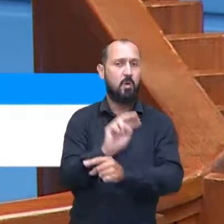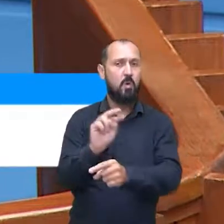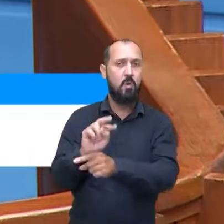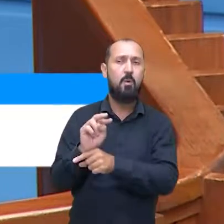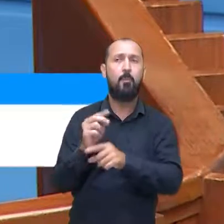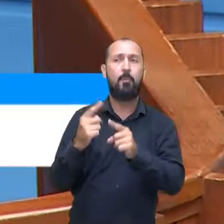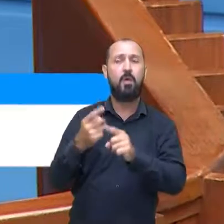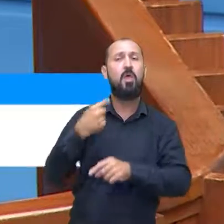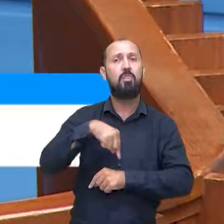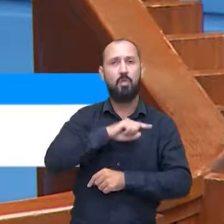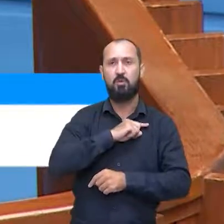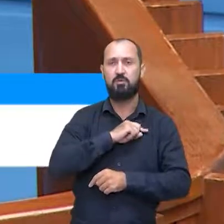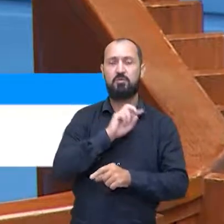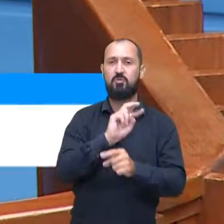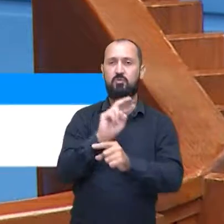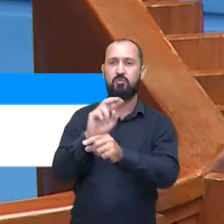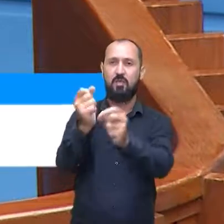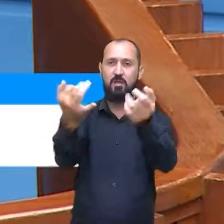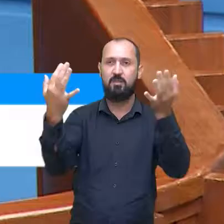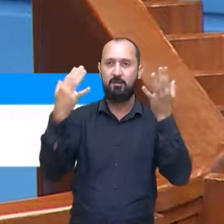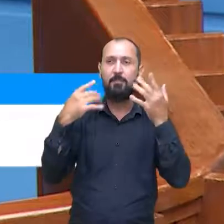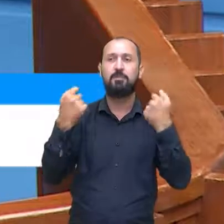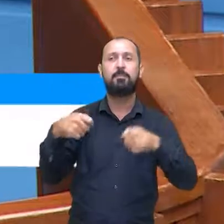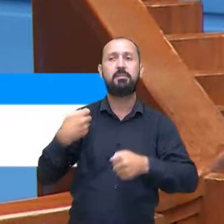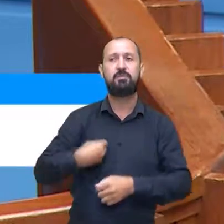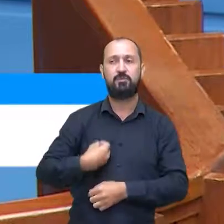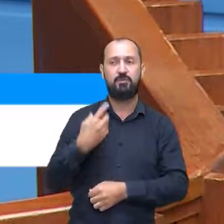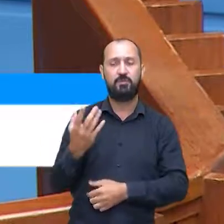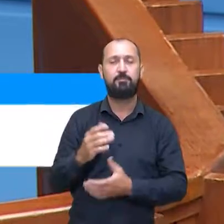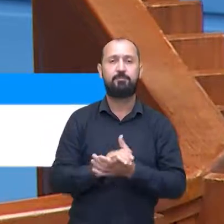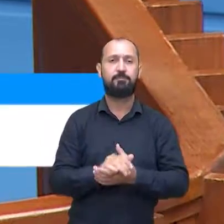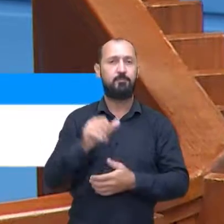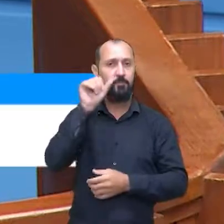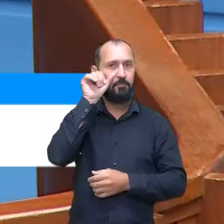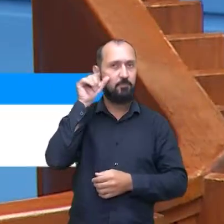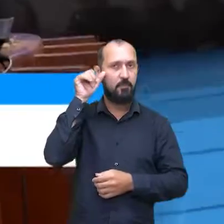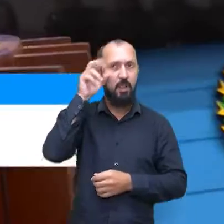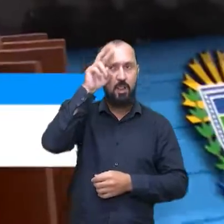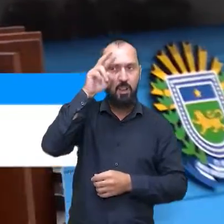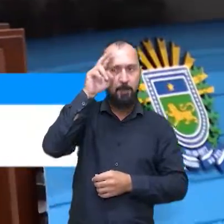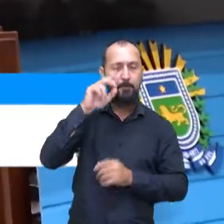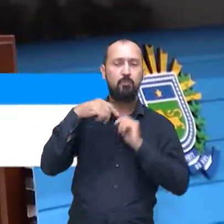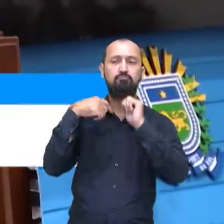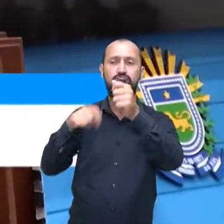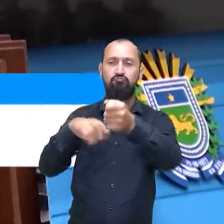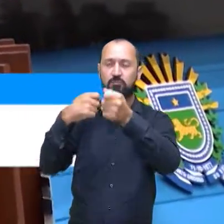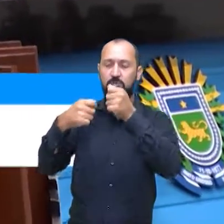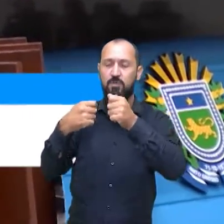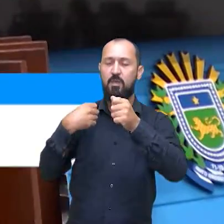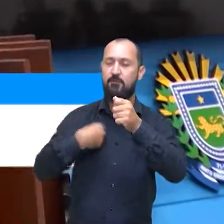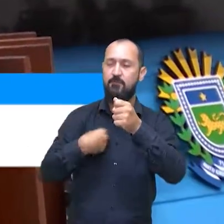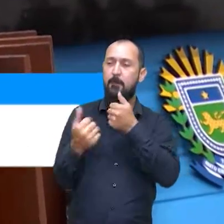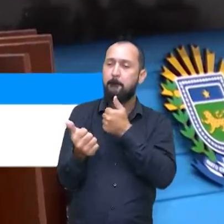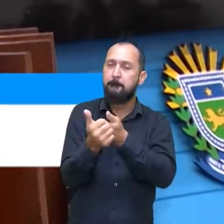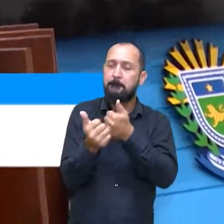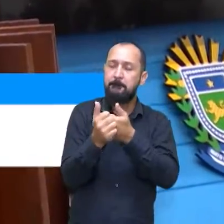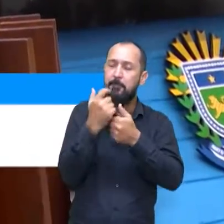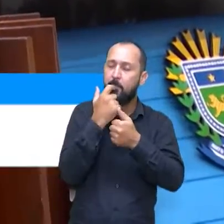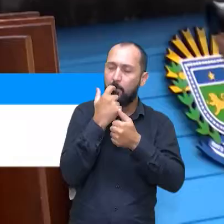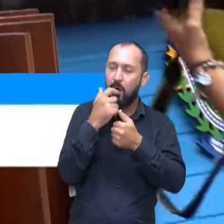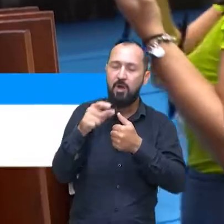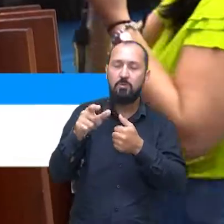a preservação, óbvio, que também é uma preocupação nossa, mas essas pessoas também têm que sobreviver. Amarildo Cruz lembrou que os